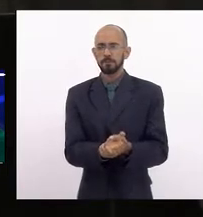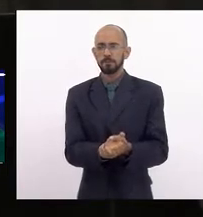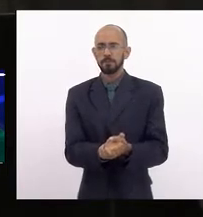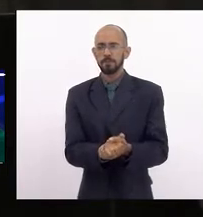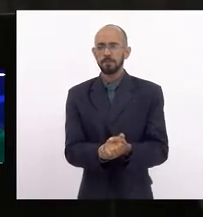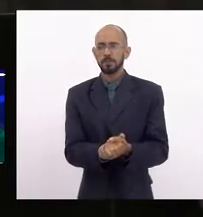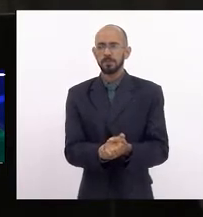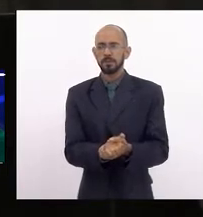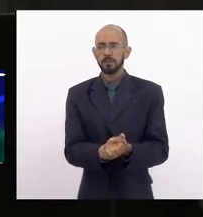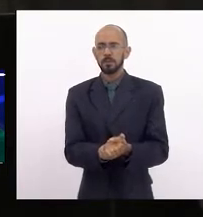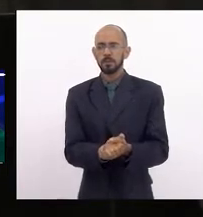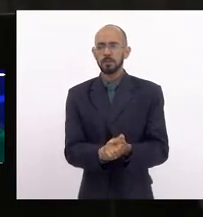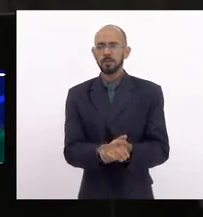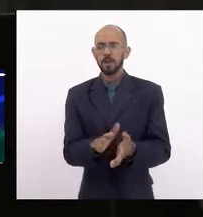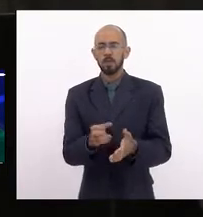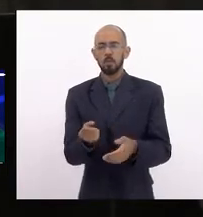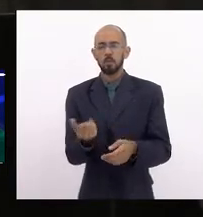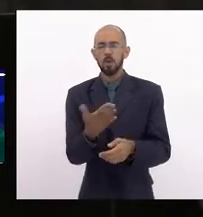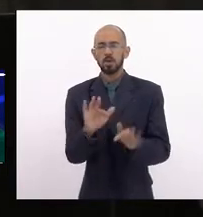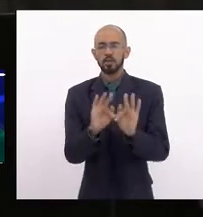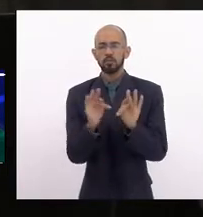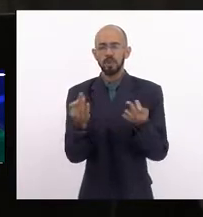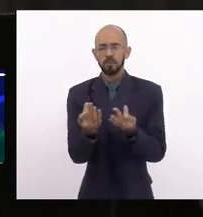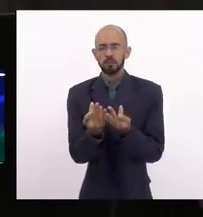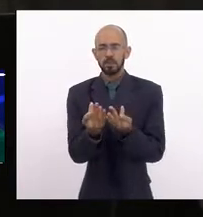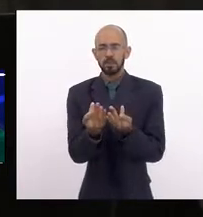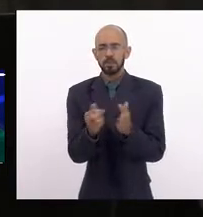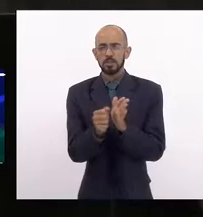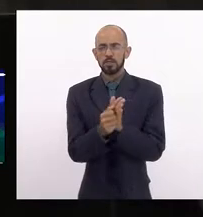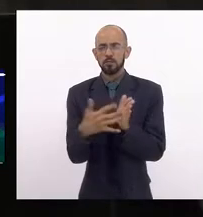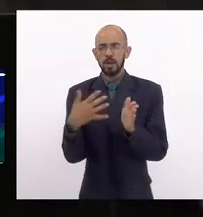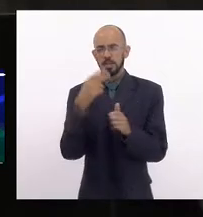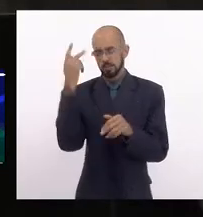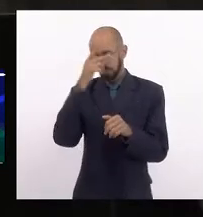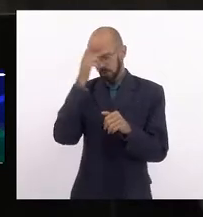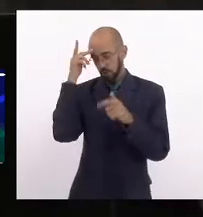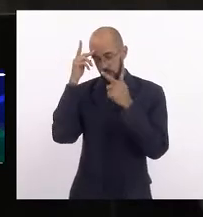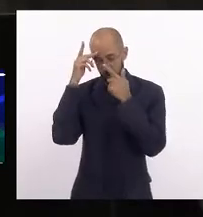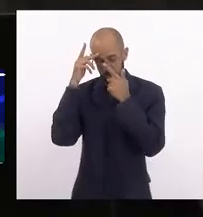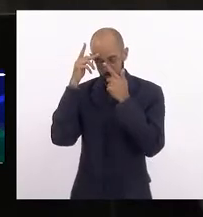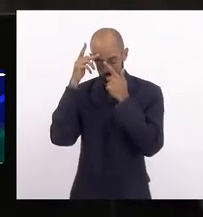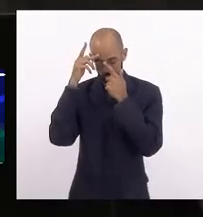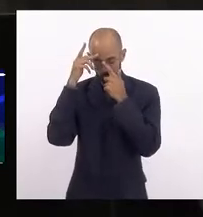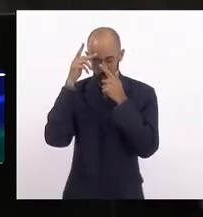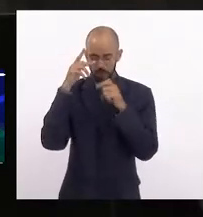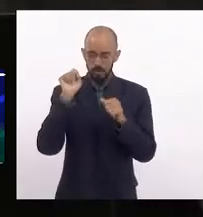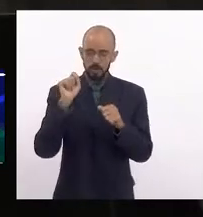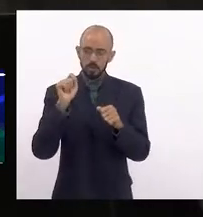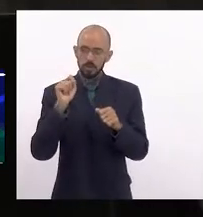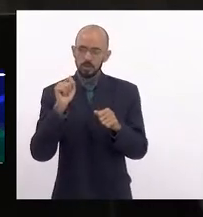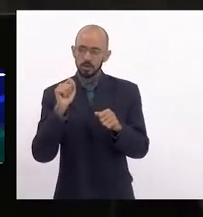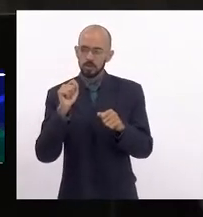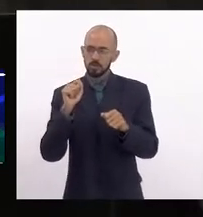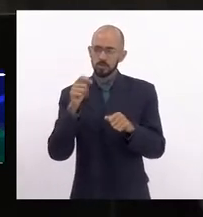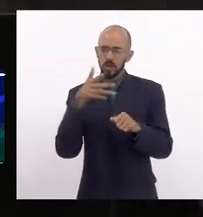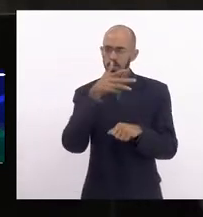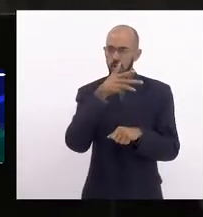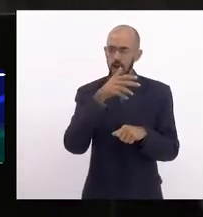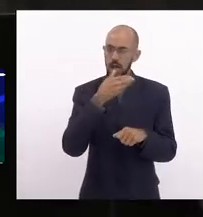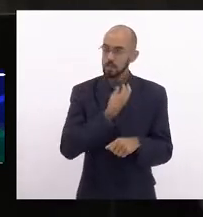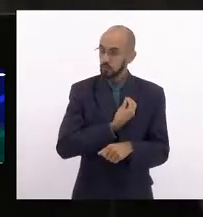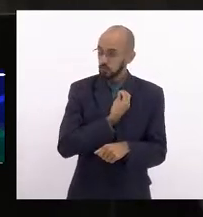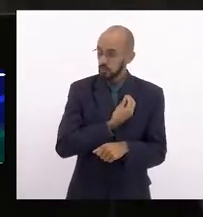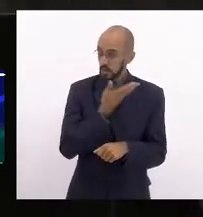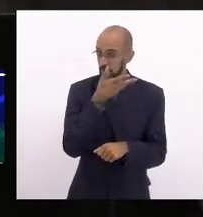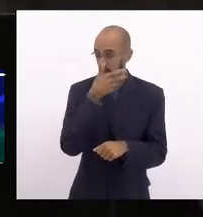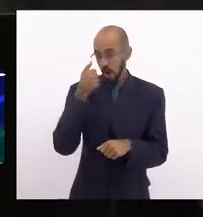fala e quantas famílias e muitas pessoas senhora Presidente tiveram suas vidas salvas ao